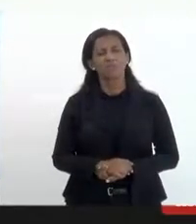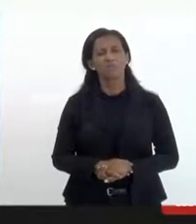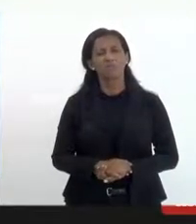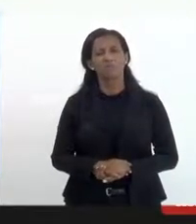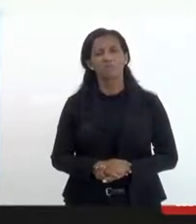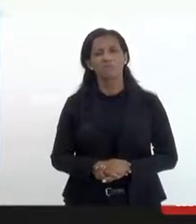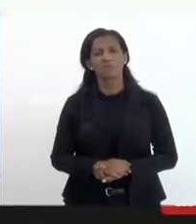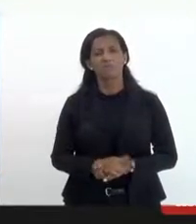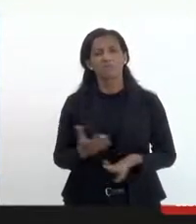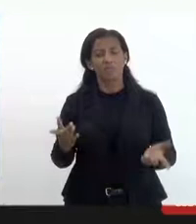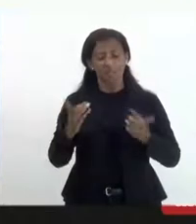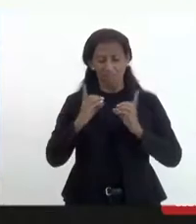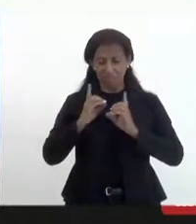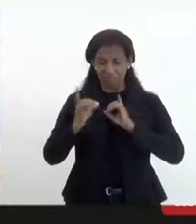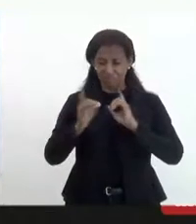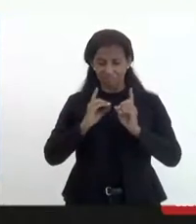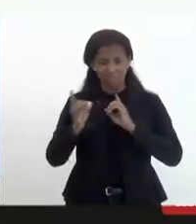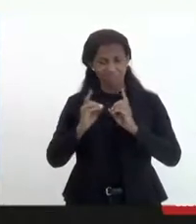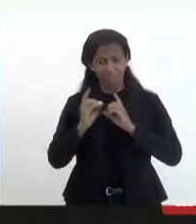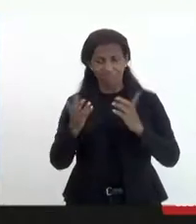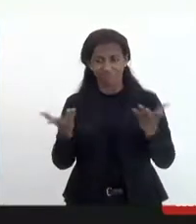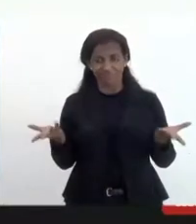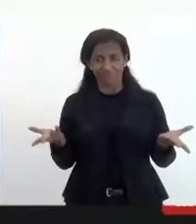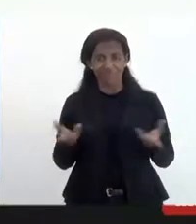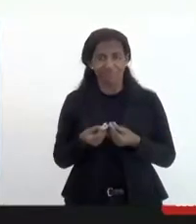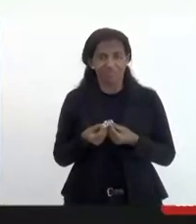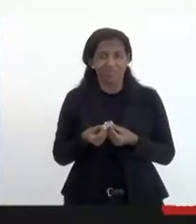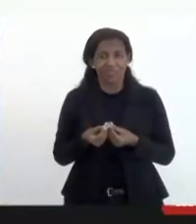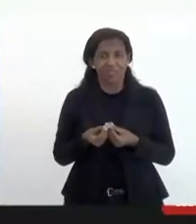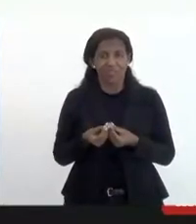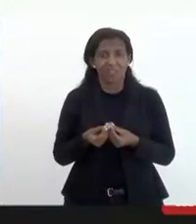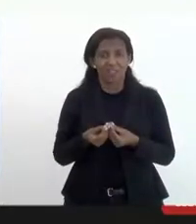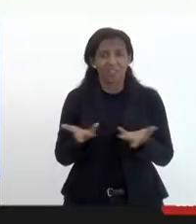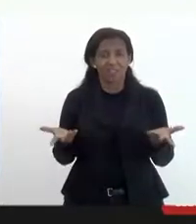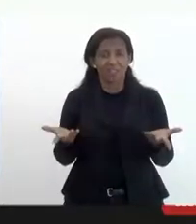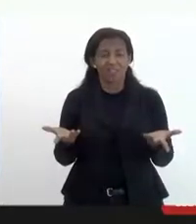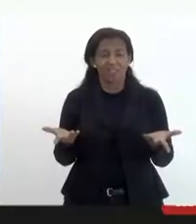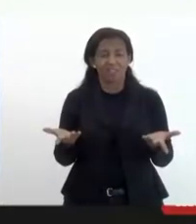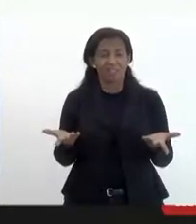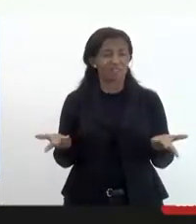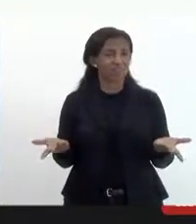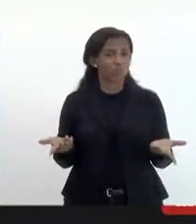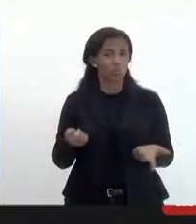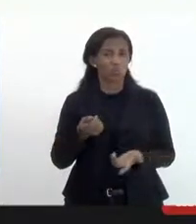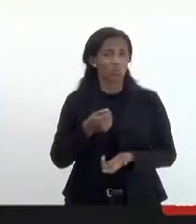Porque é discussão, sabe, que não era para estar tendo de jeito nenhum.